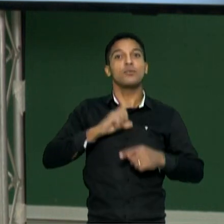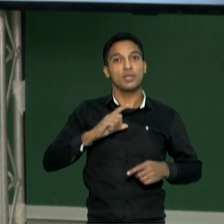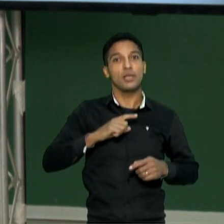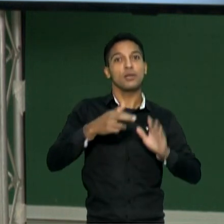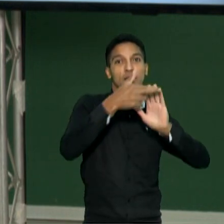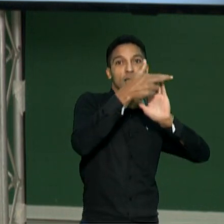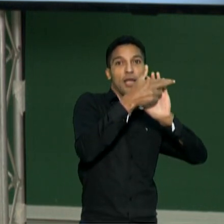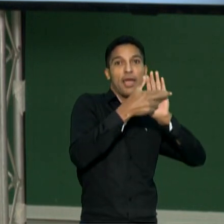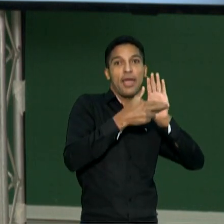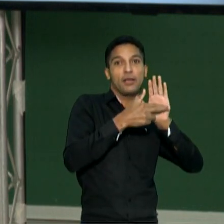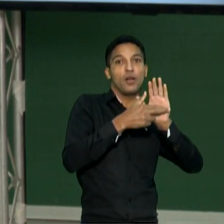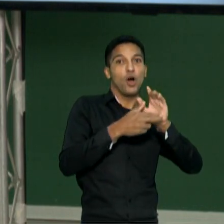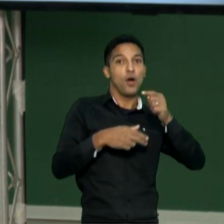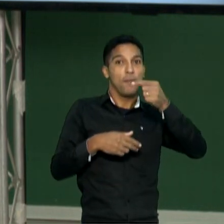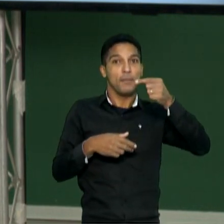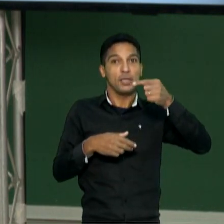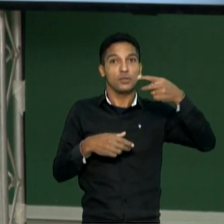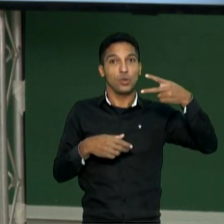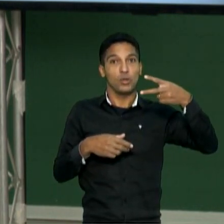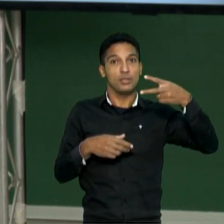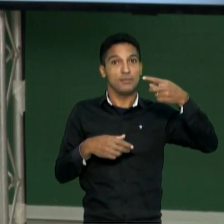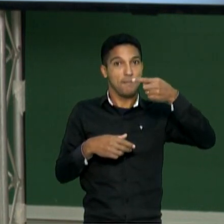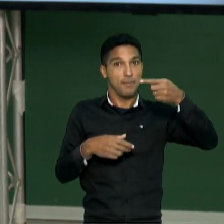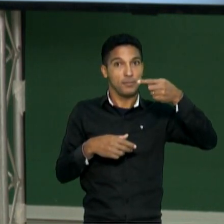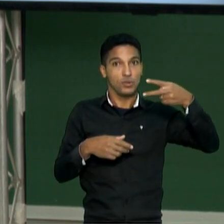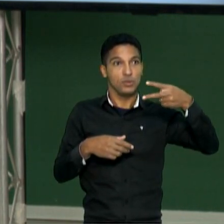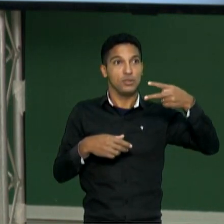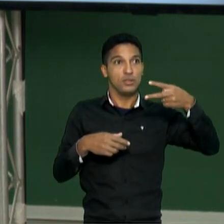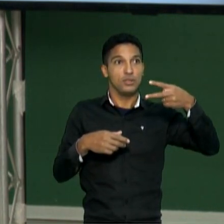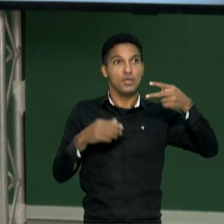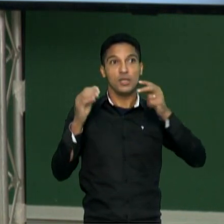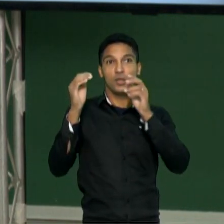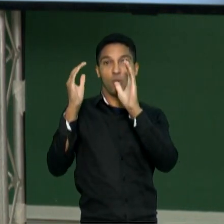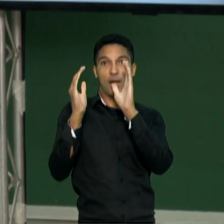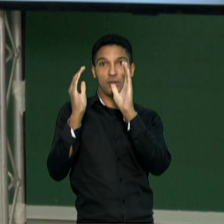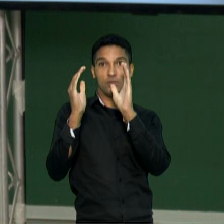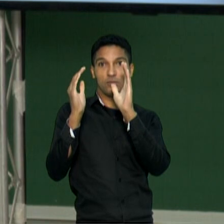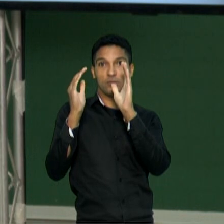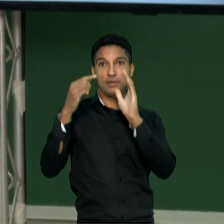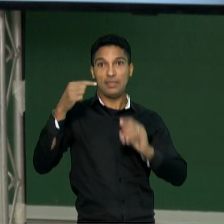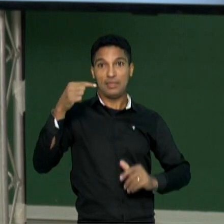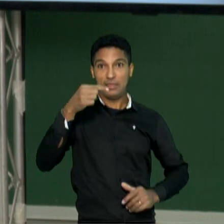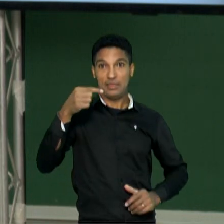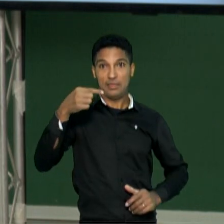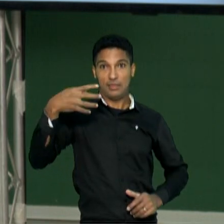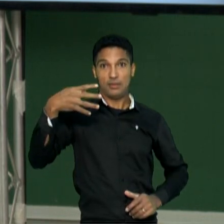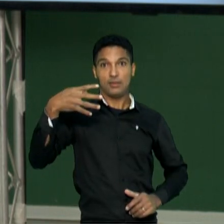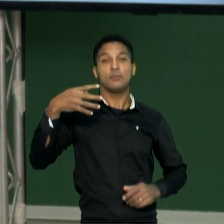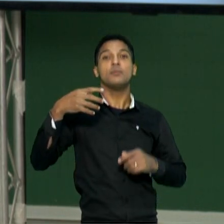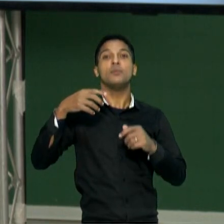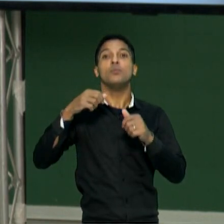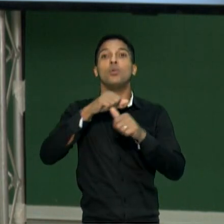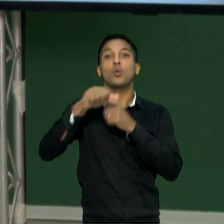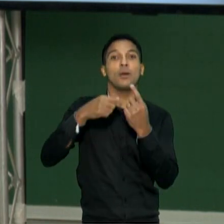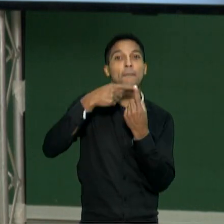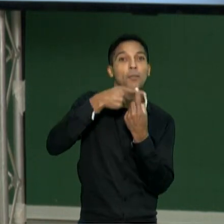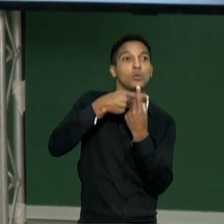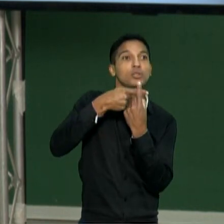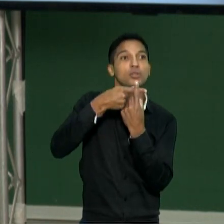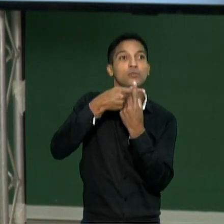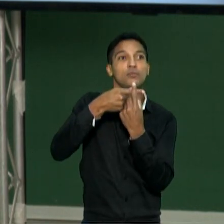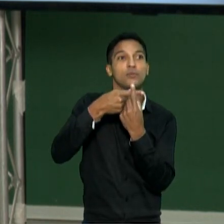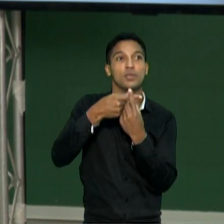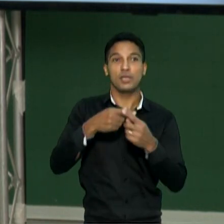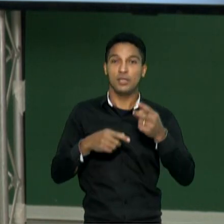está negativo. Esse 4 está negativo, a multiplicação vai ficar positiva. E 2 vezes 4 vai